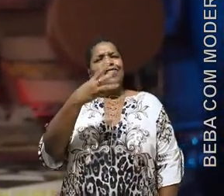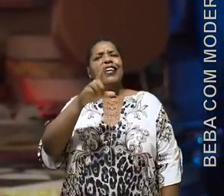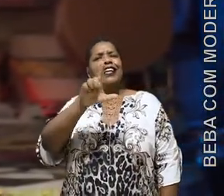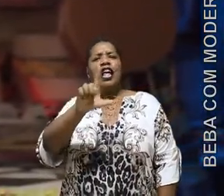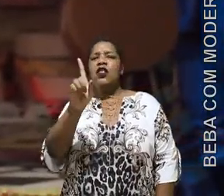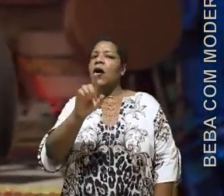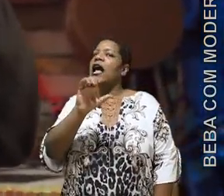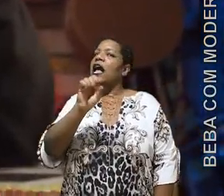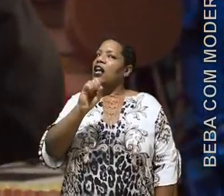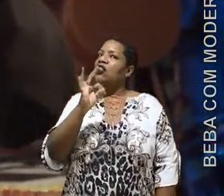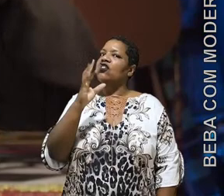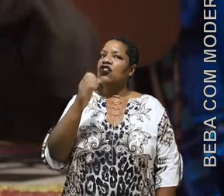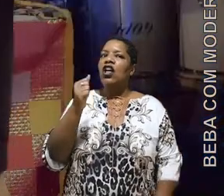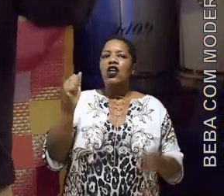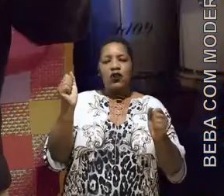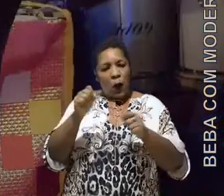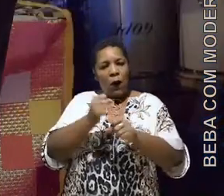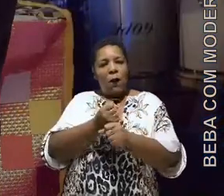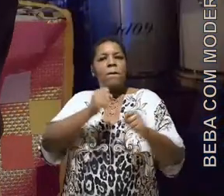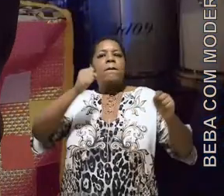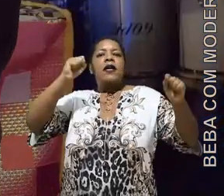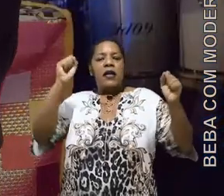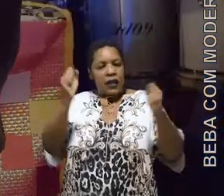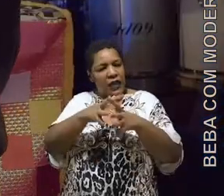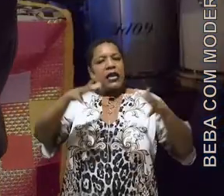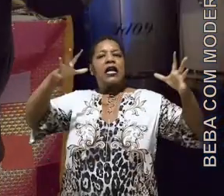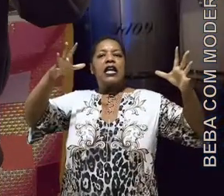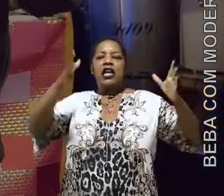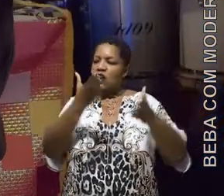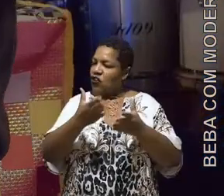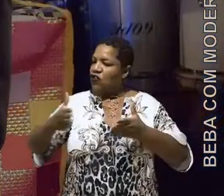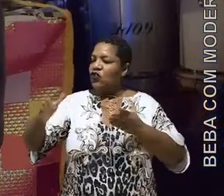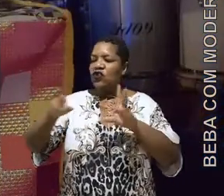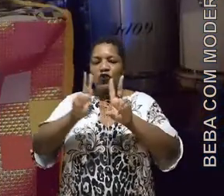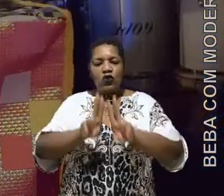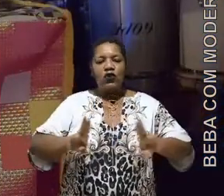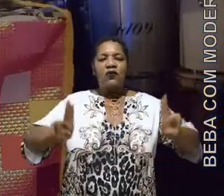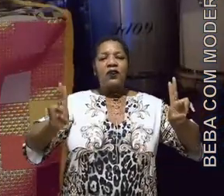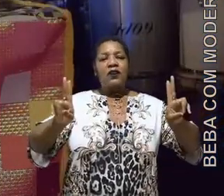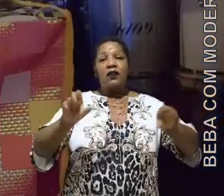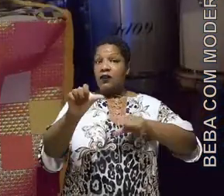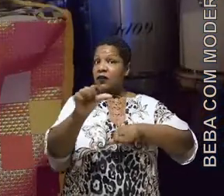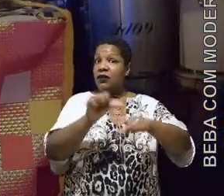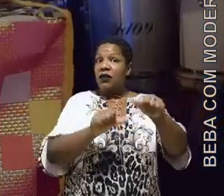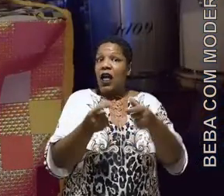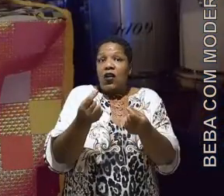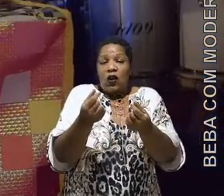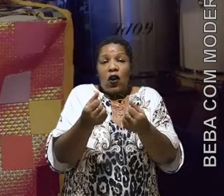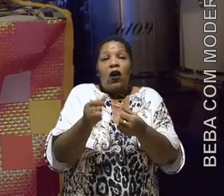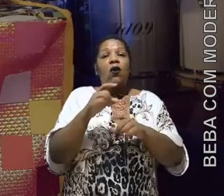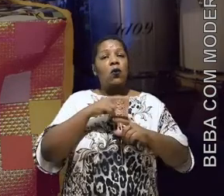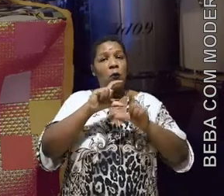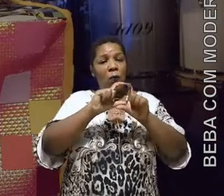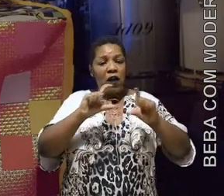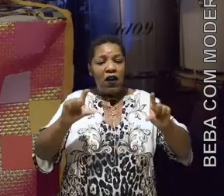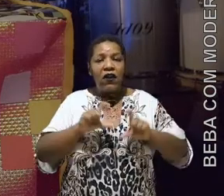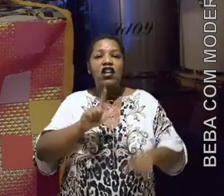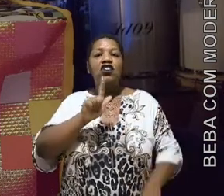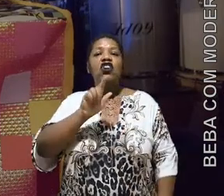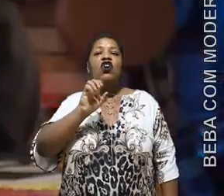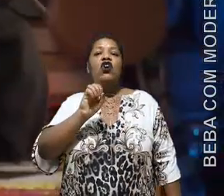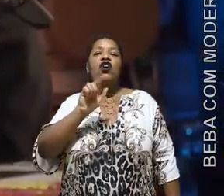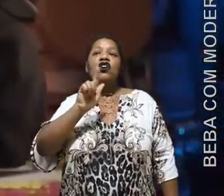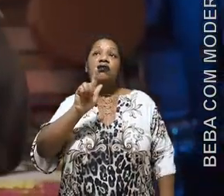cachorro não' frio três séries não é o Cachoeiro sobre pé dividir tá universo com sem trocadilhos ganho